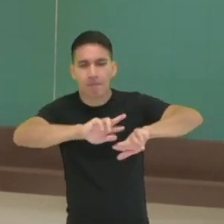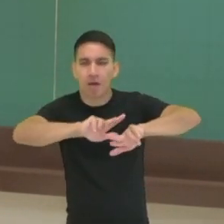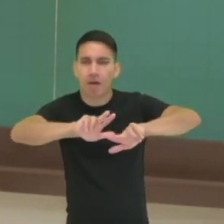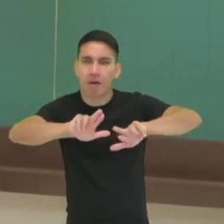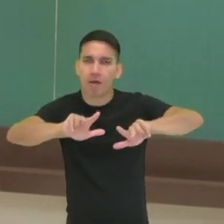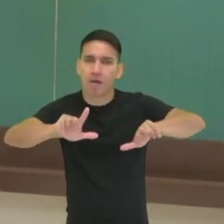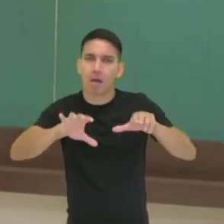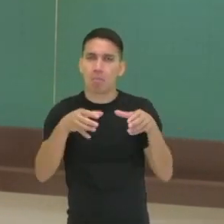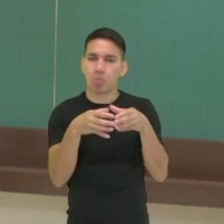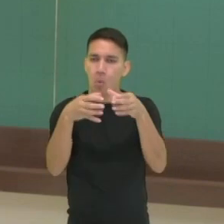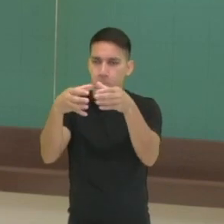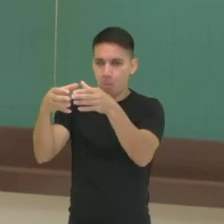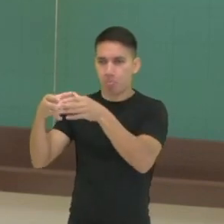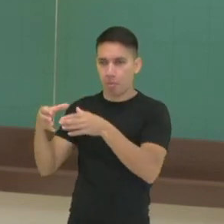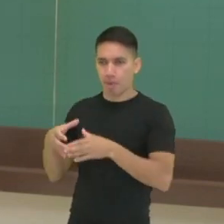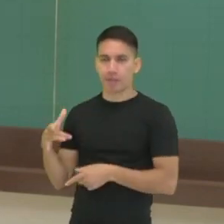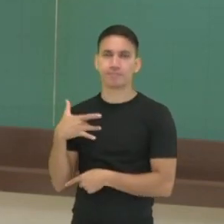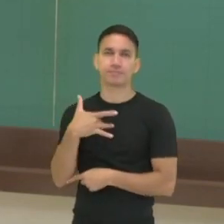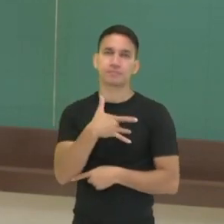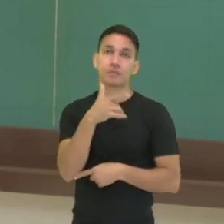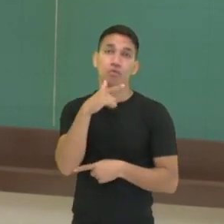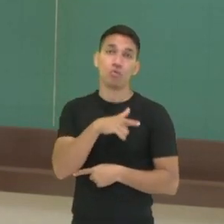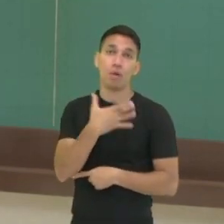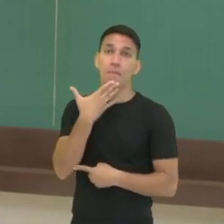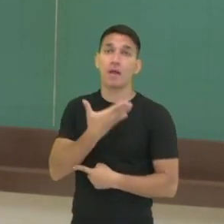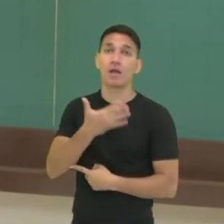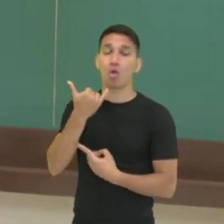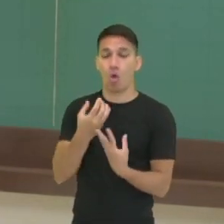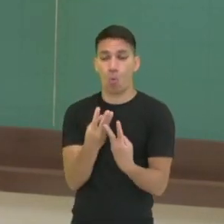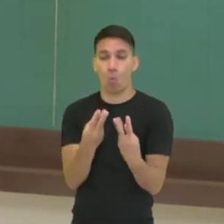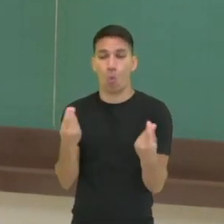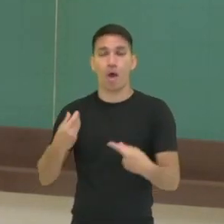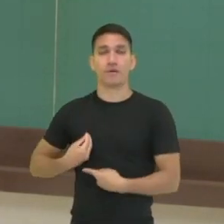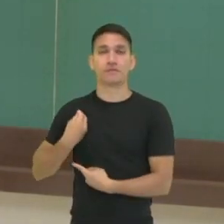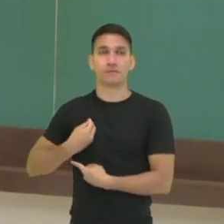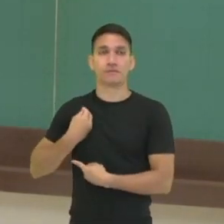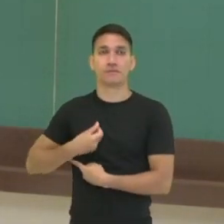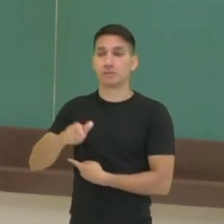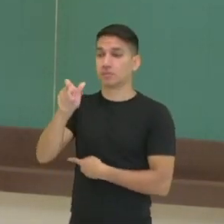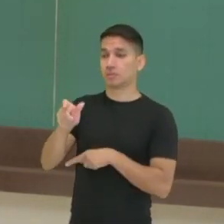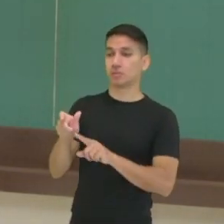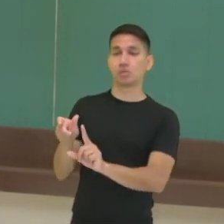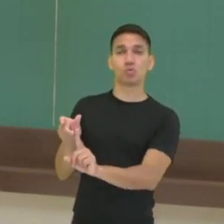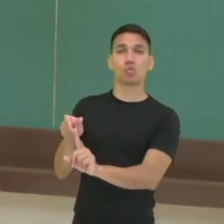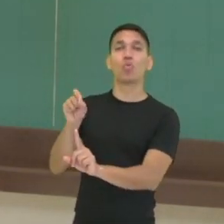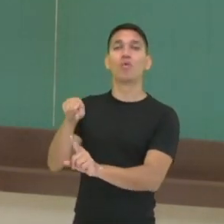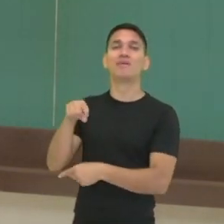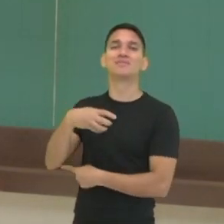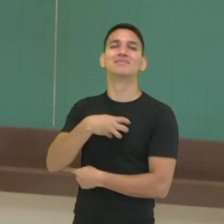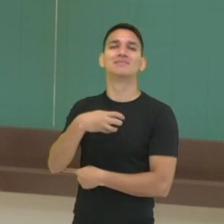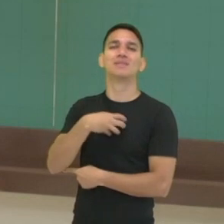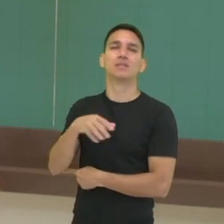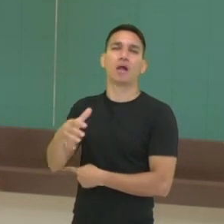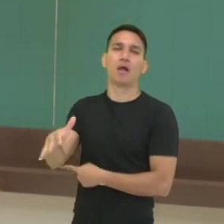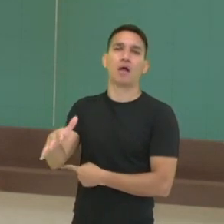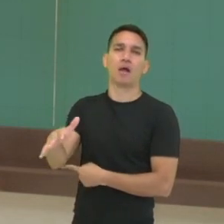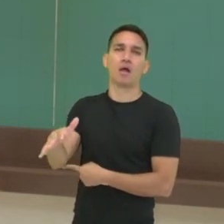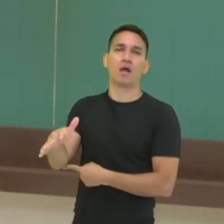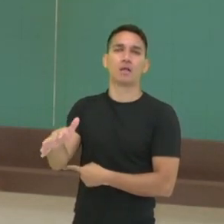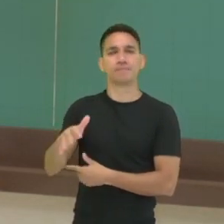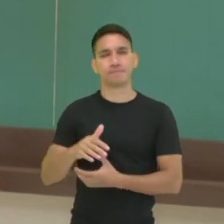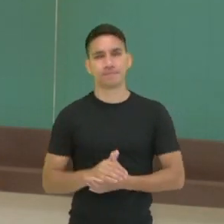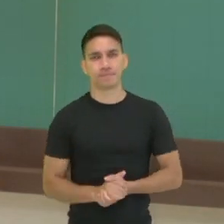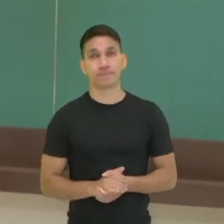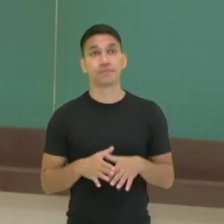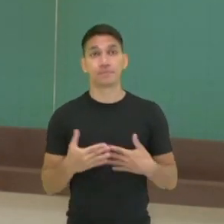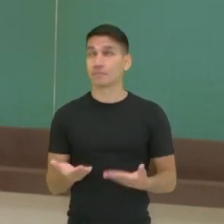várias equipes de profissionais da saúde para dar uma melhor qualidade de vida para a pessoa que apresenta Parkinson.